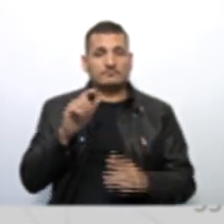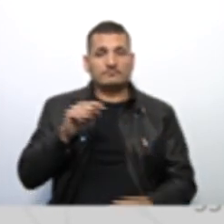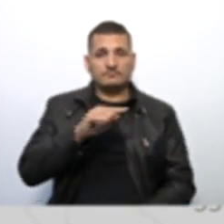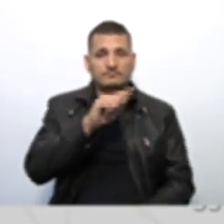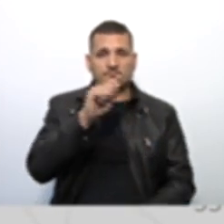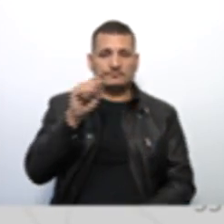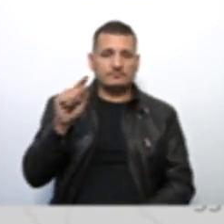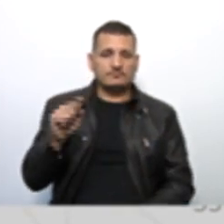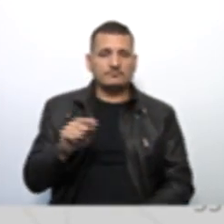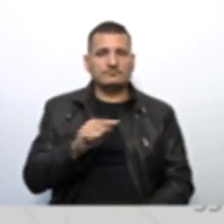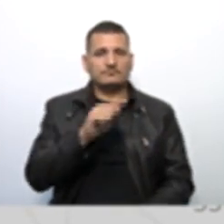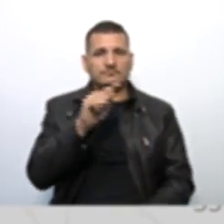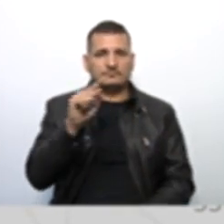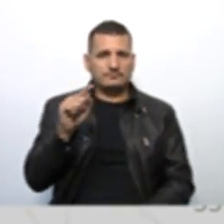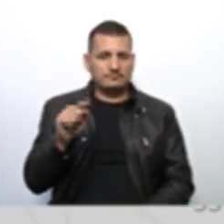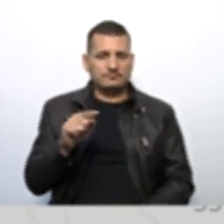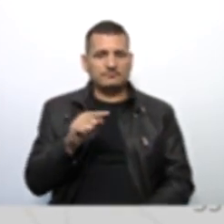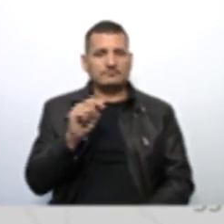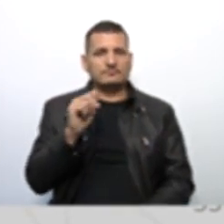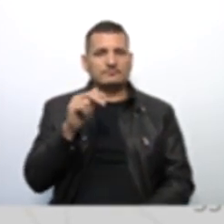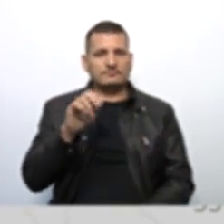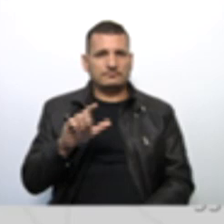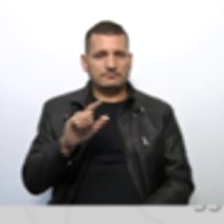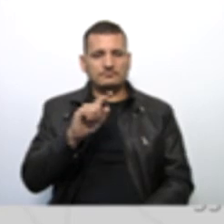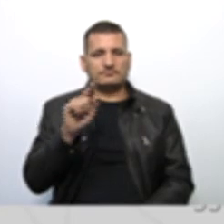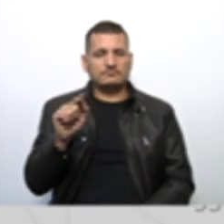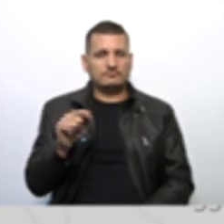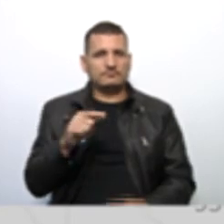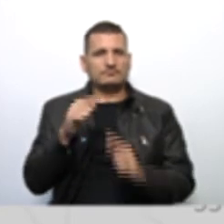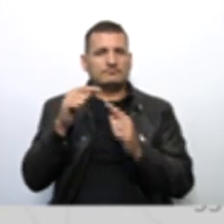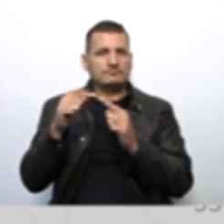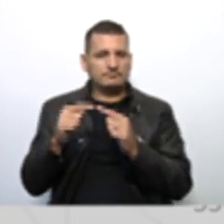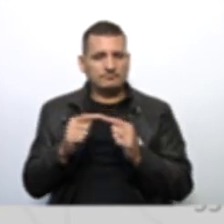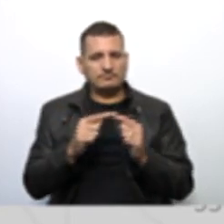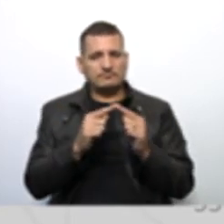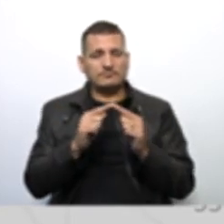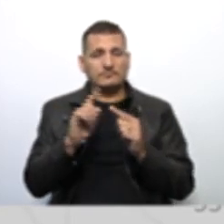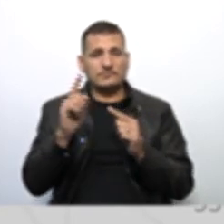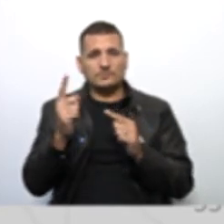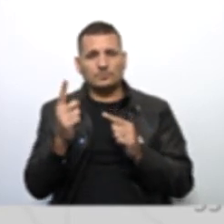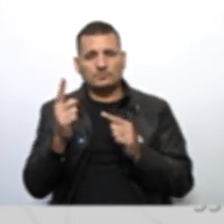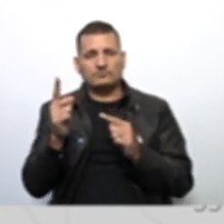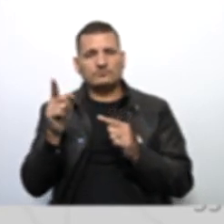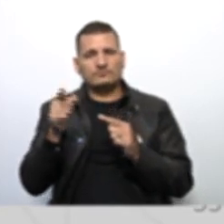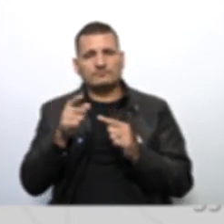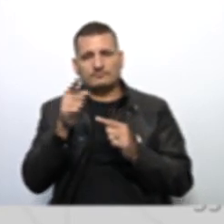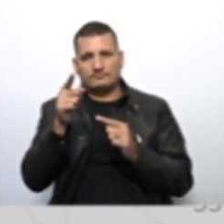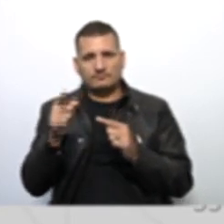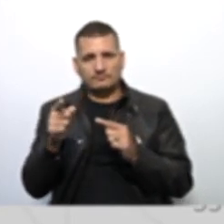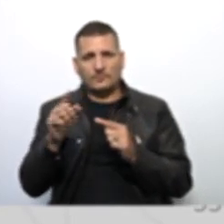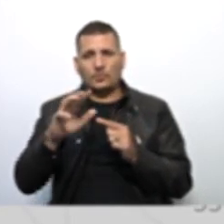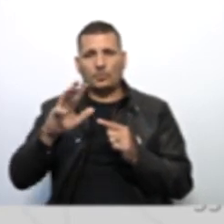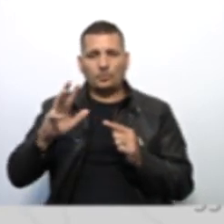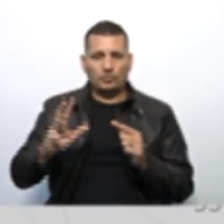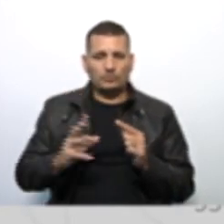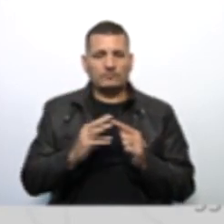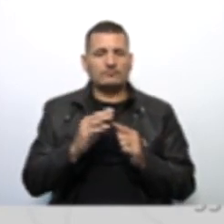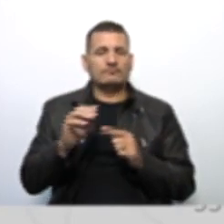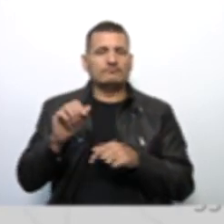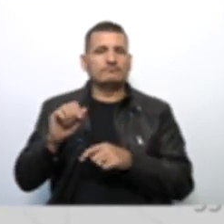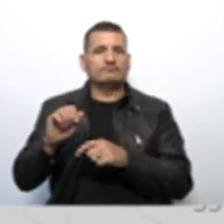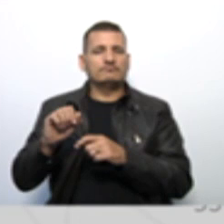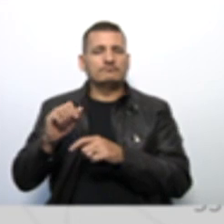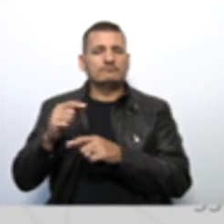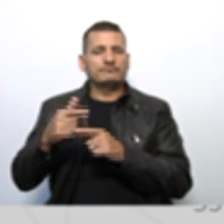uma ligação circular, então todas estão ligadas com todas. Se eu interromper uma aqui, ele interrompe tudo, pessoal. Por quê?